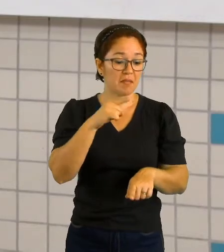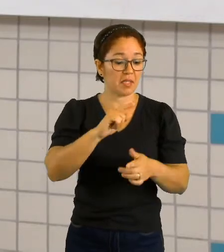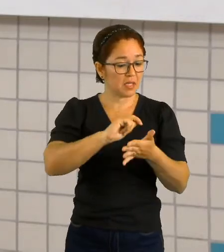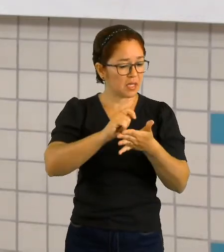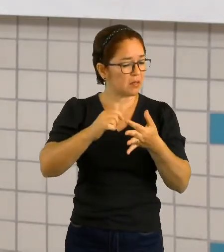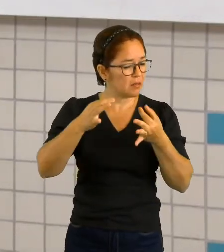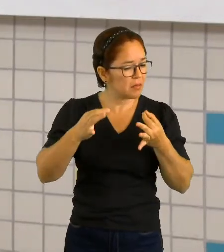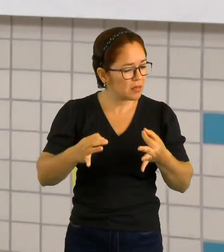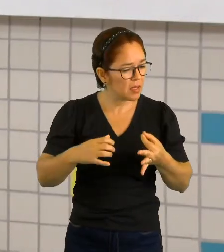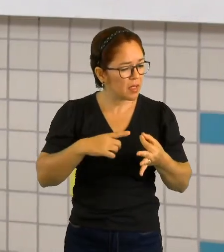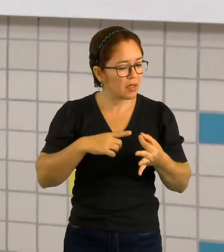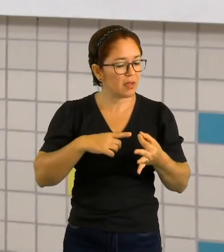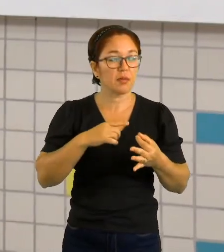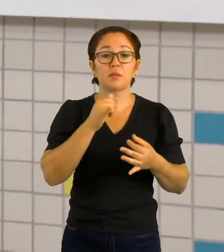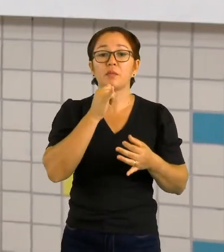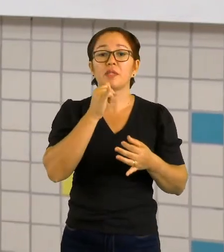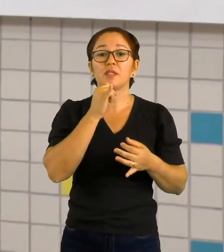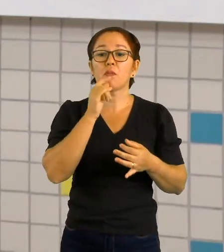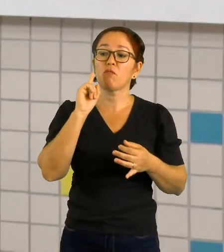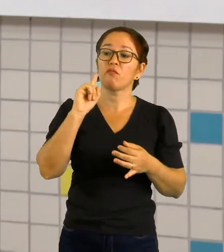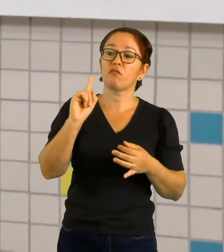palavra aqui, você.